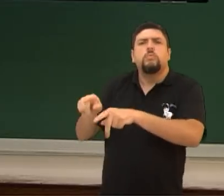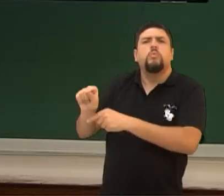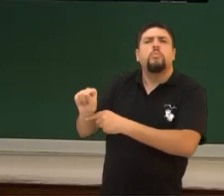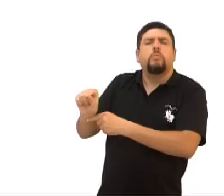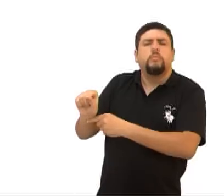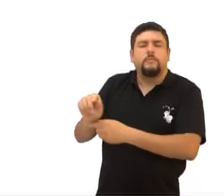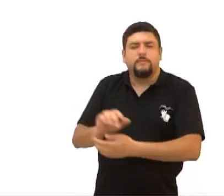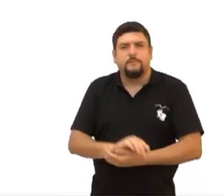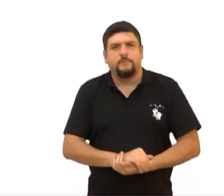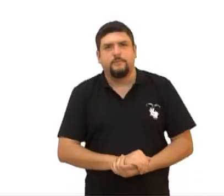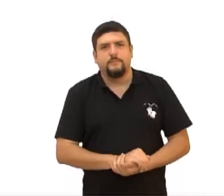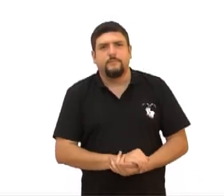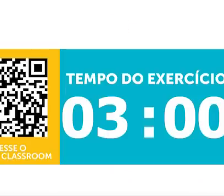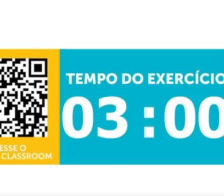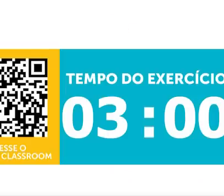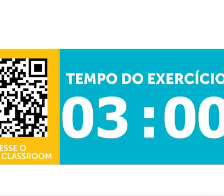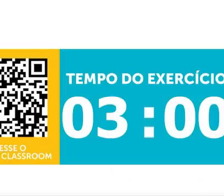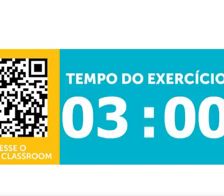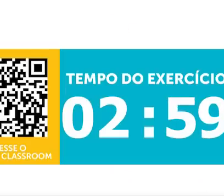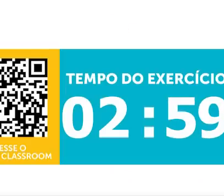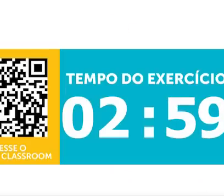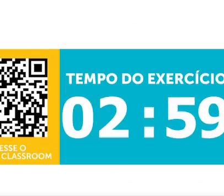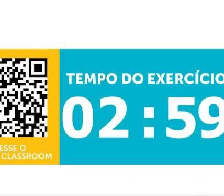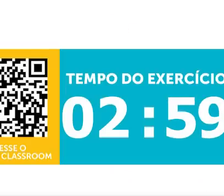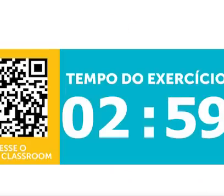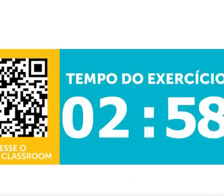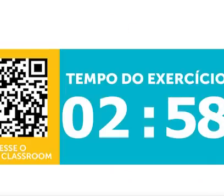e já voltamos.